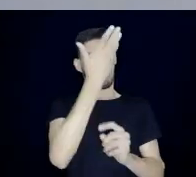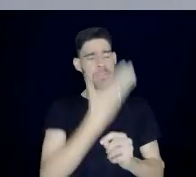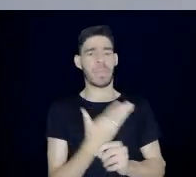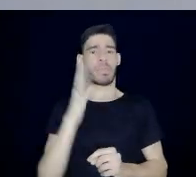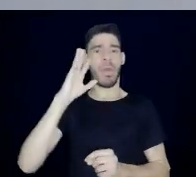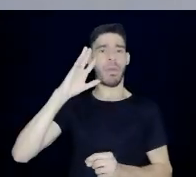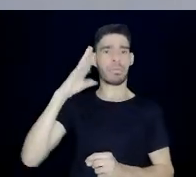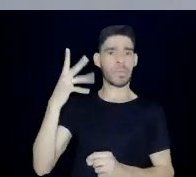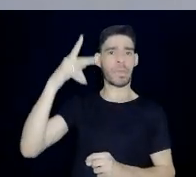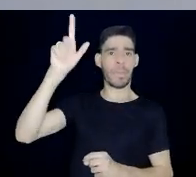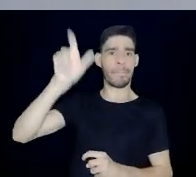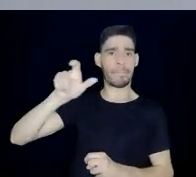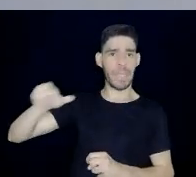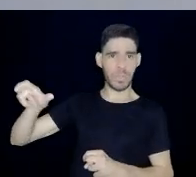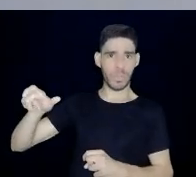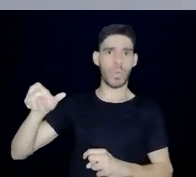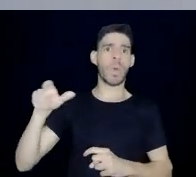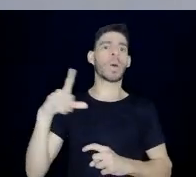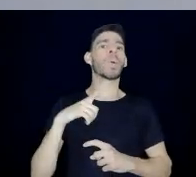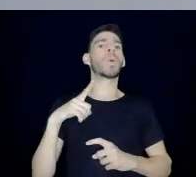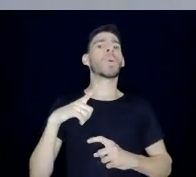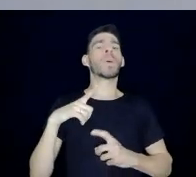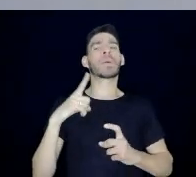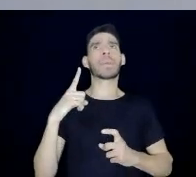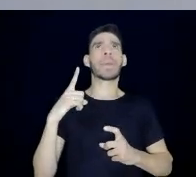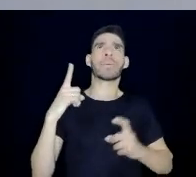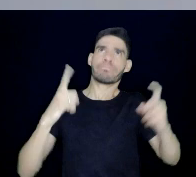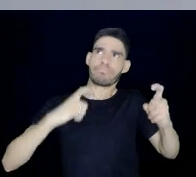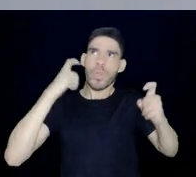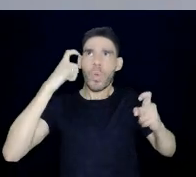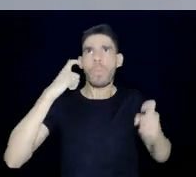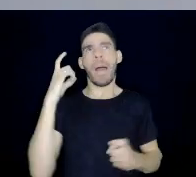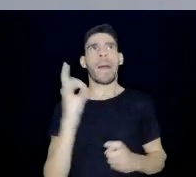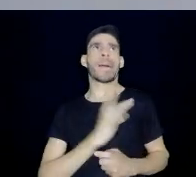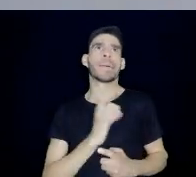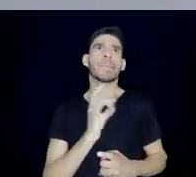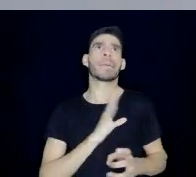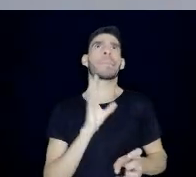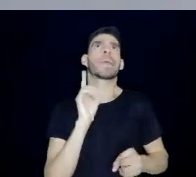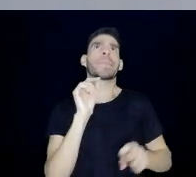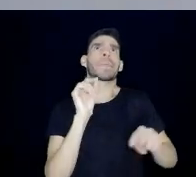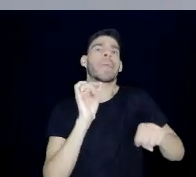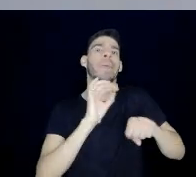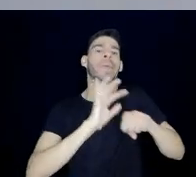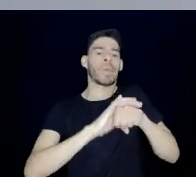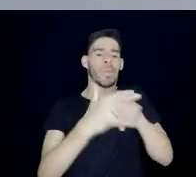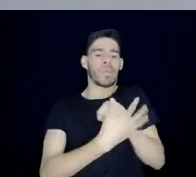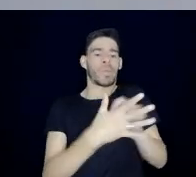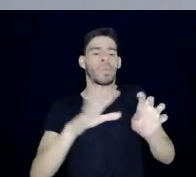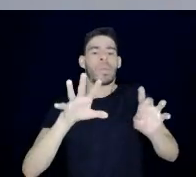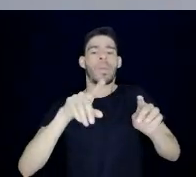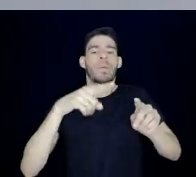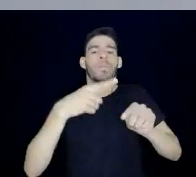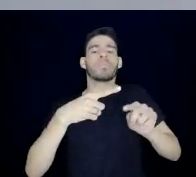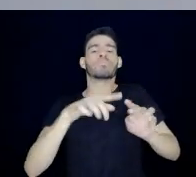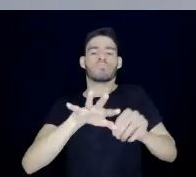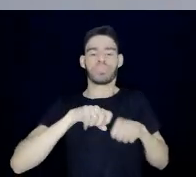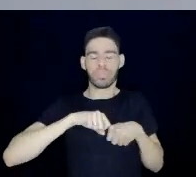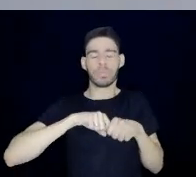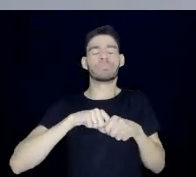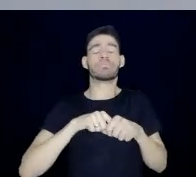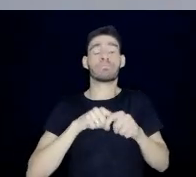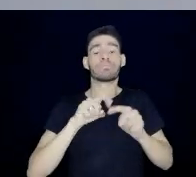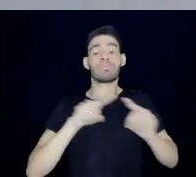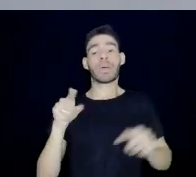respeitável a decisão dessas pessoas que tinham o receio de se contaminar em função da aglomeração, por